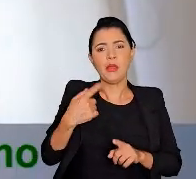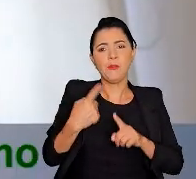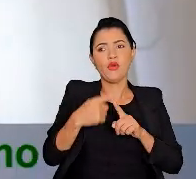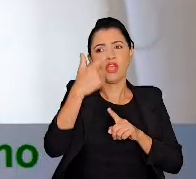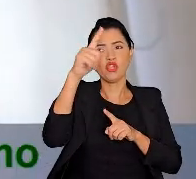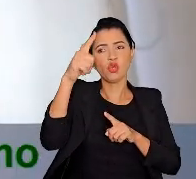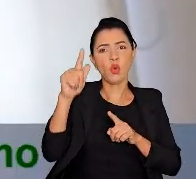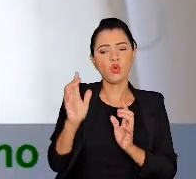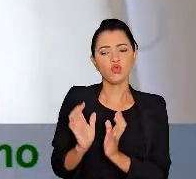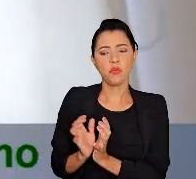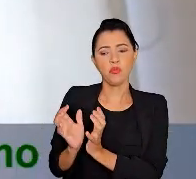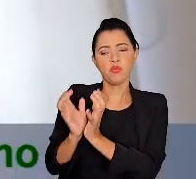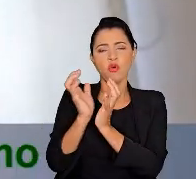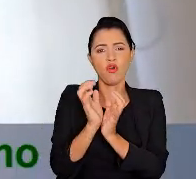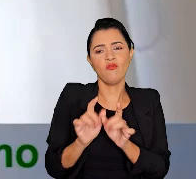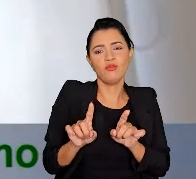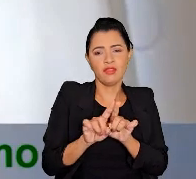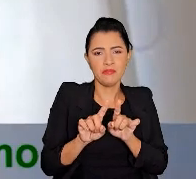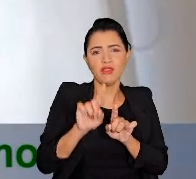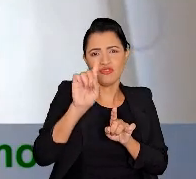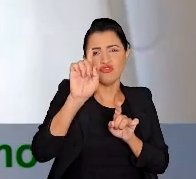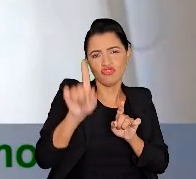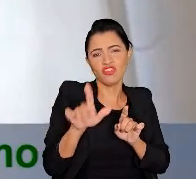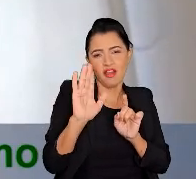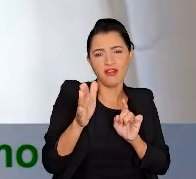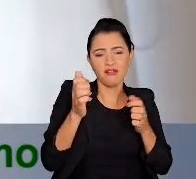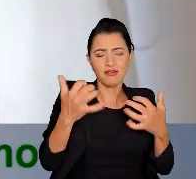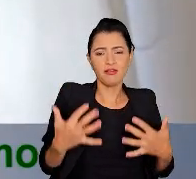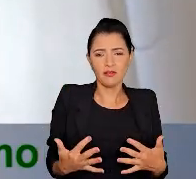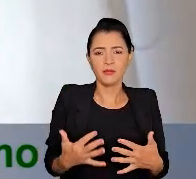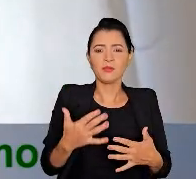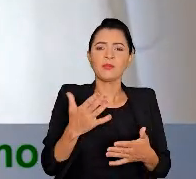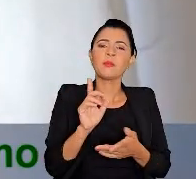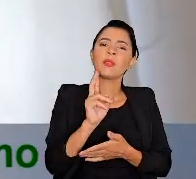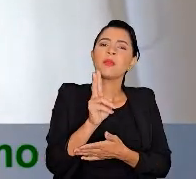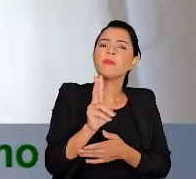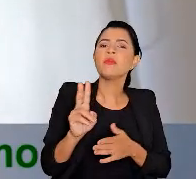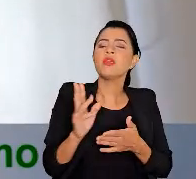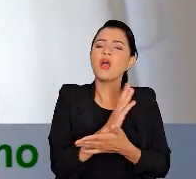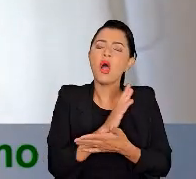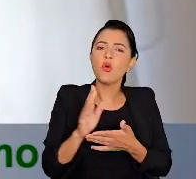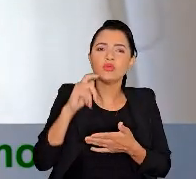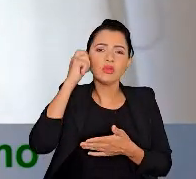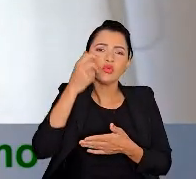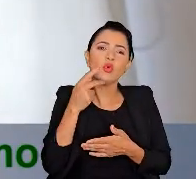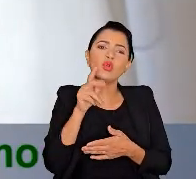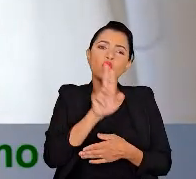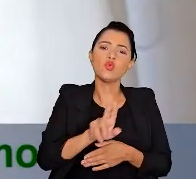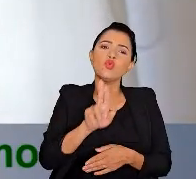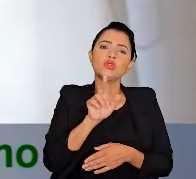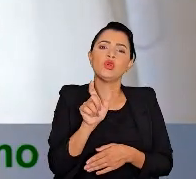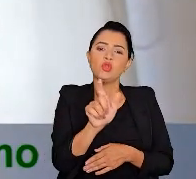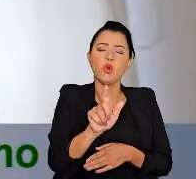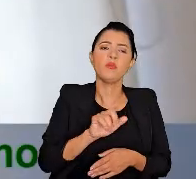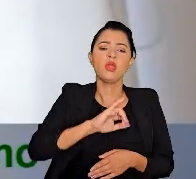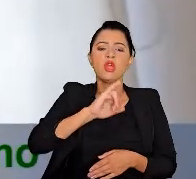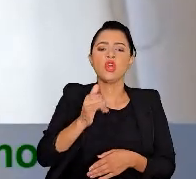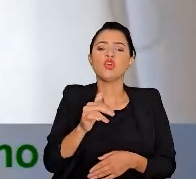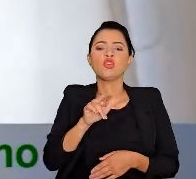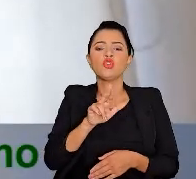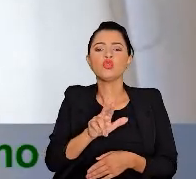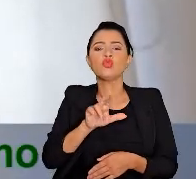povos acima elencados, alguns poucos autores preferem utilizar o termo judeofobia